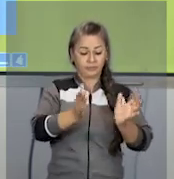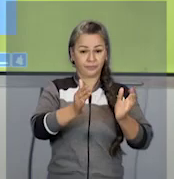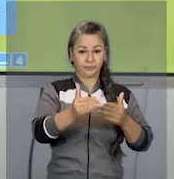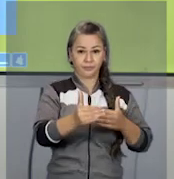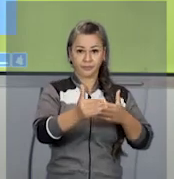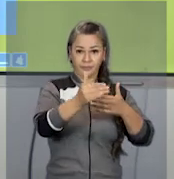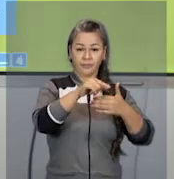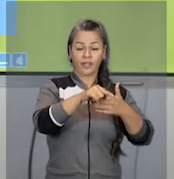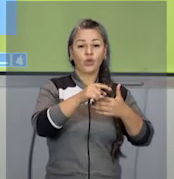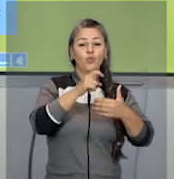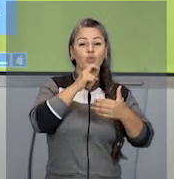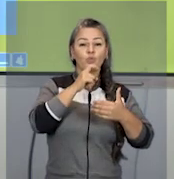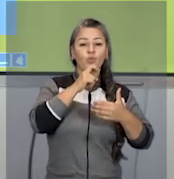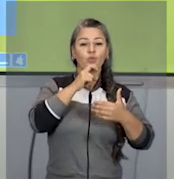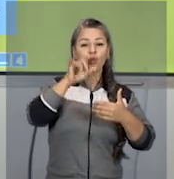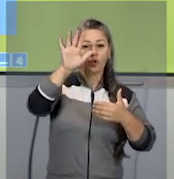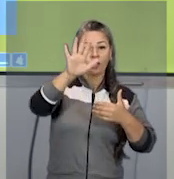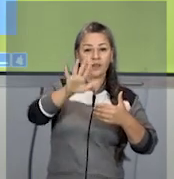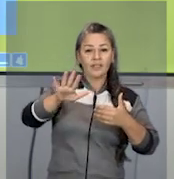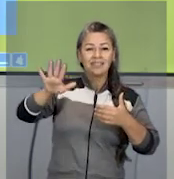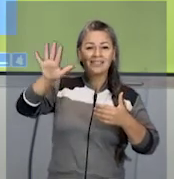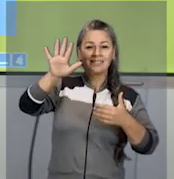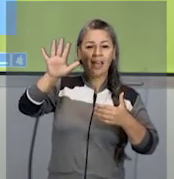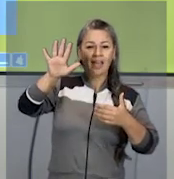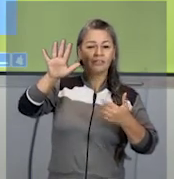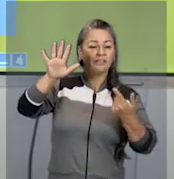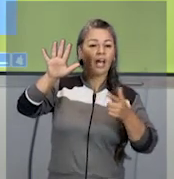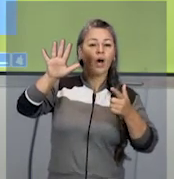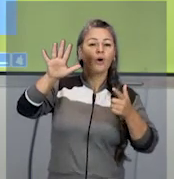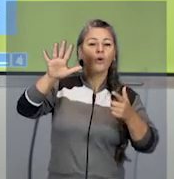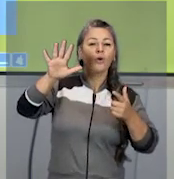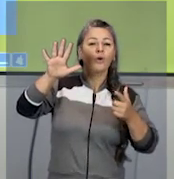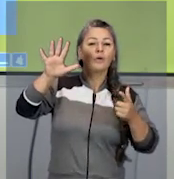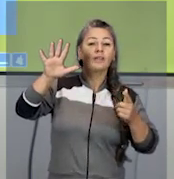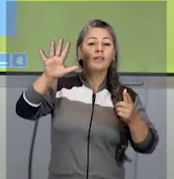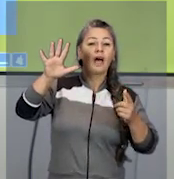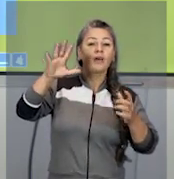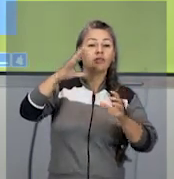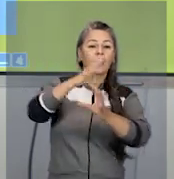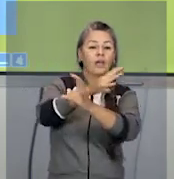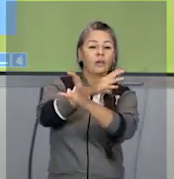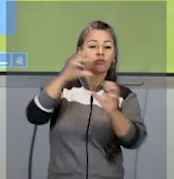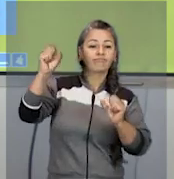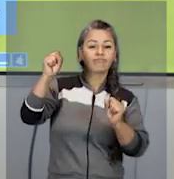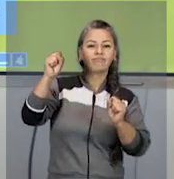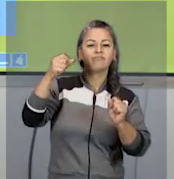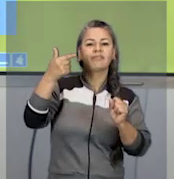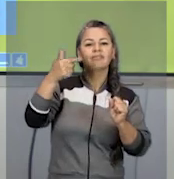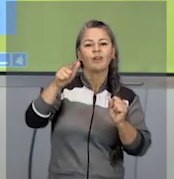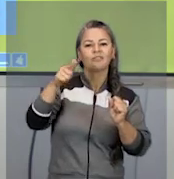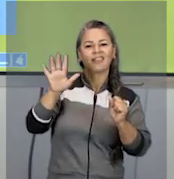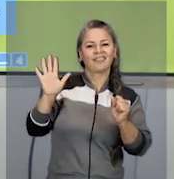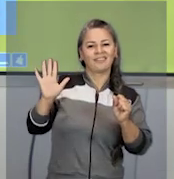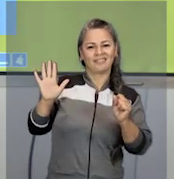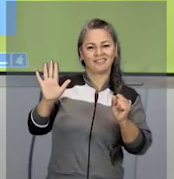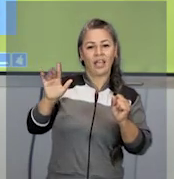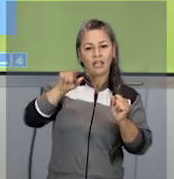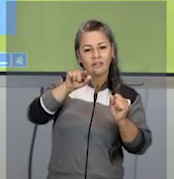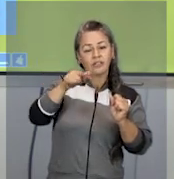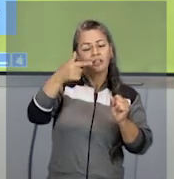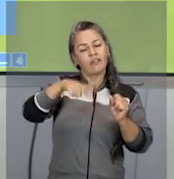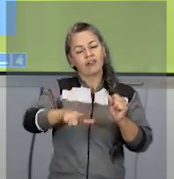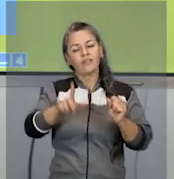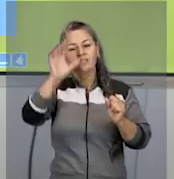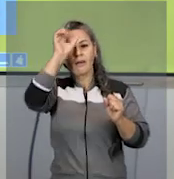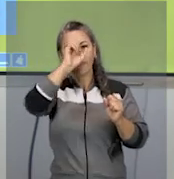ambiente isolado e o processo externo, para que você possa principalmente estudar esse ambiente, estudar essa